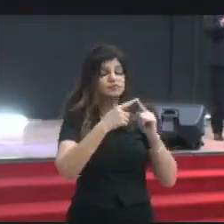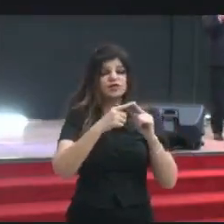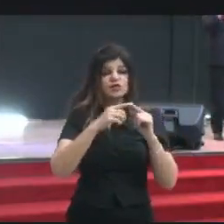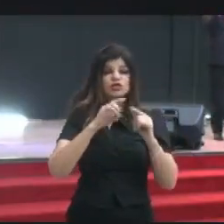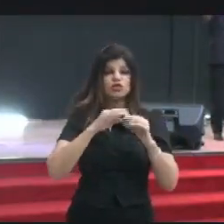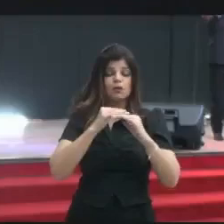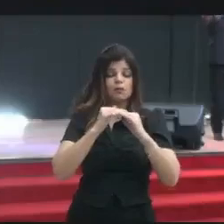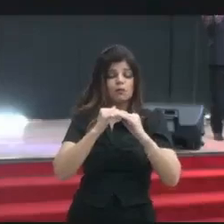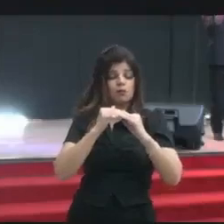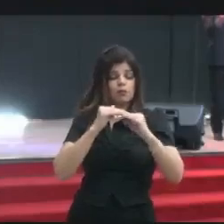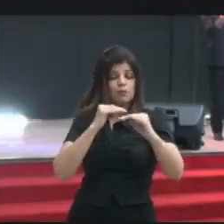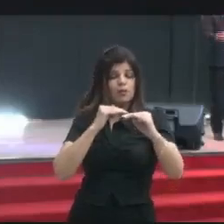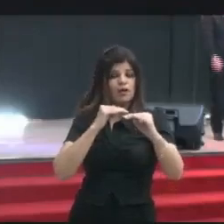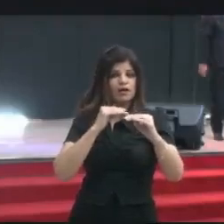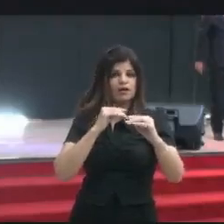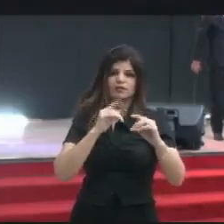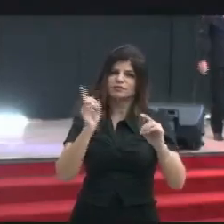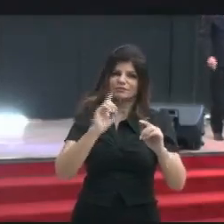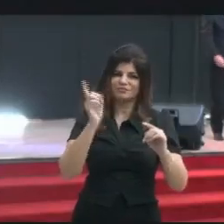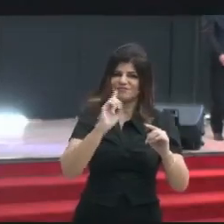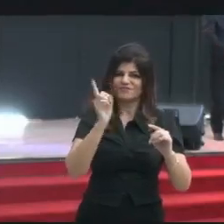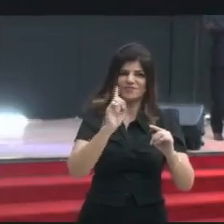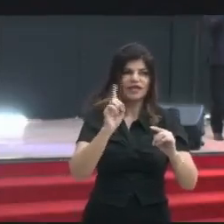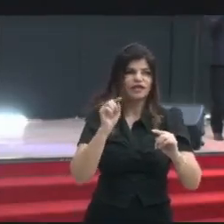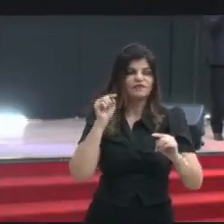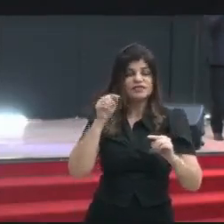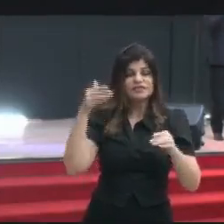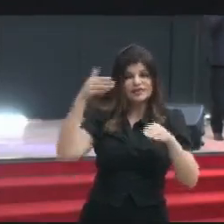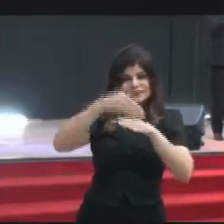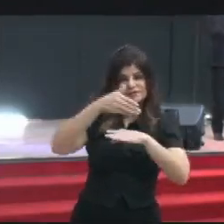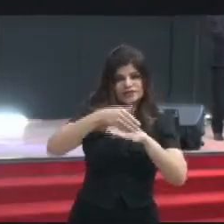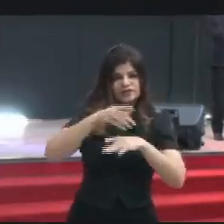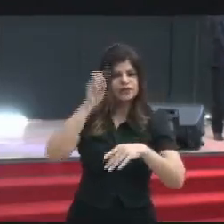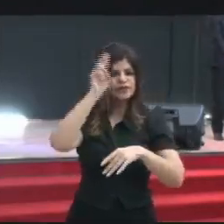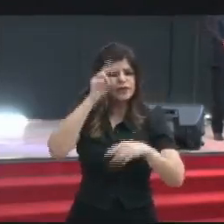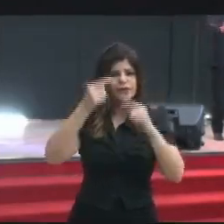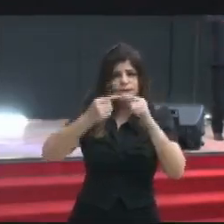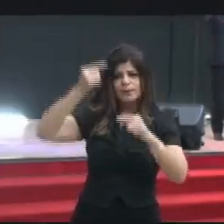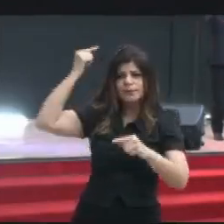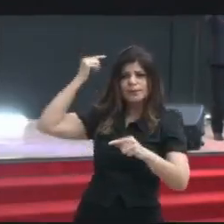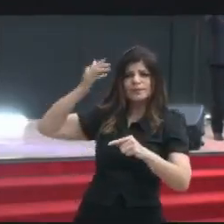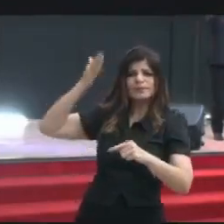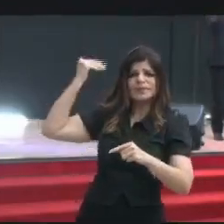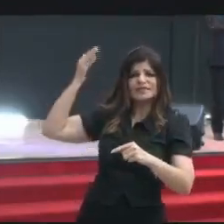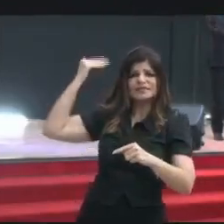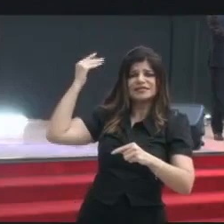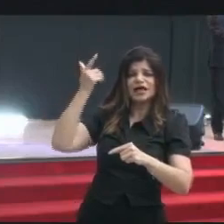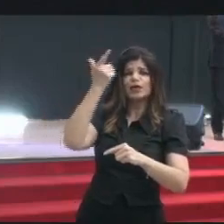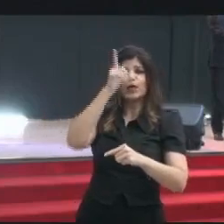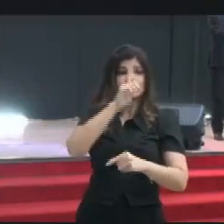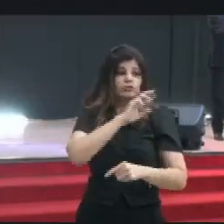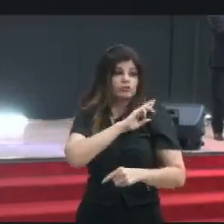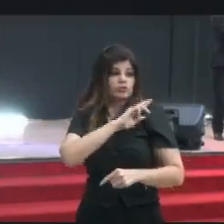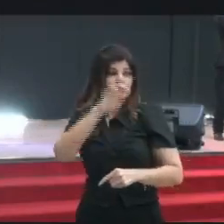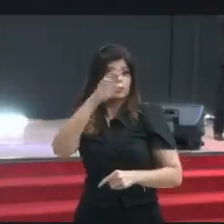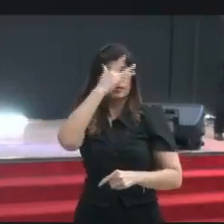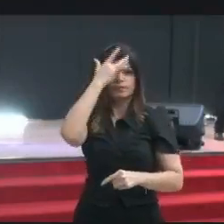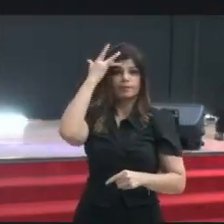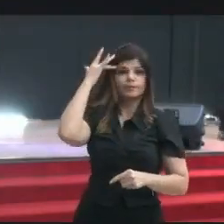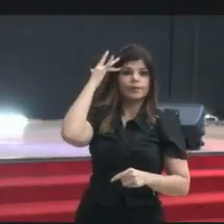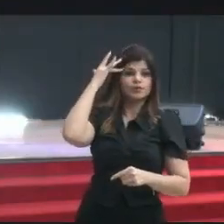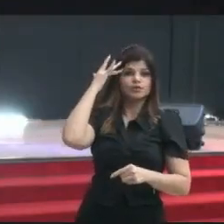tem o costume de adorar a Deus. Lembra-se de antigamente, nas outras religiões, quando as pessoas